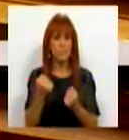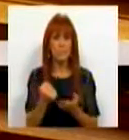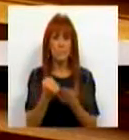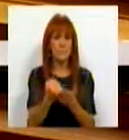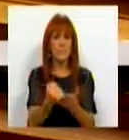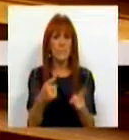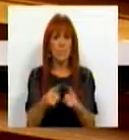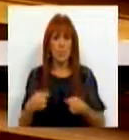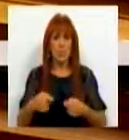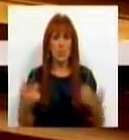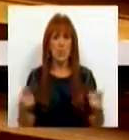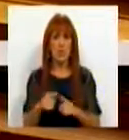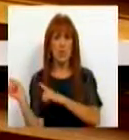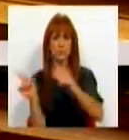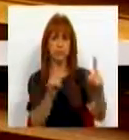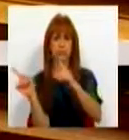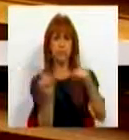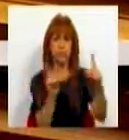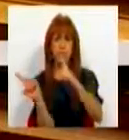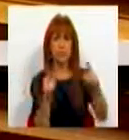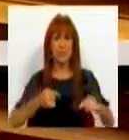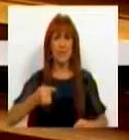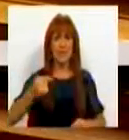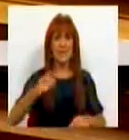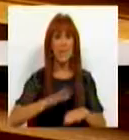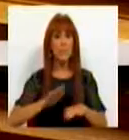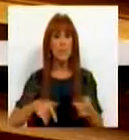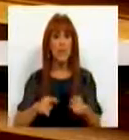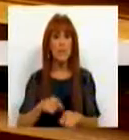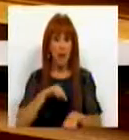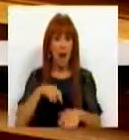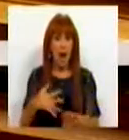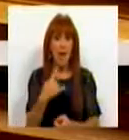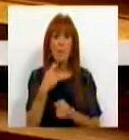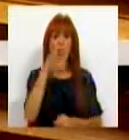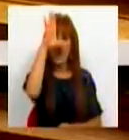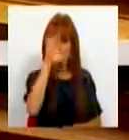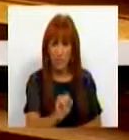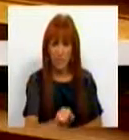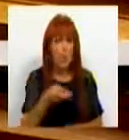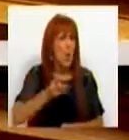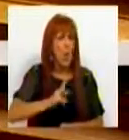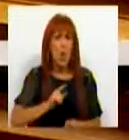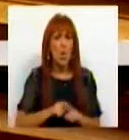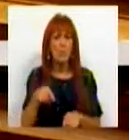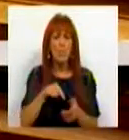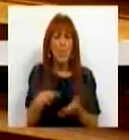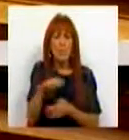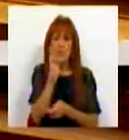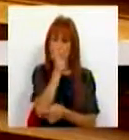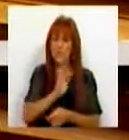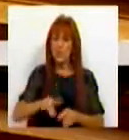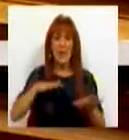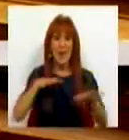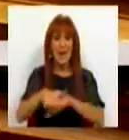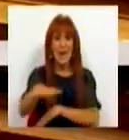suportar os custos das locações diárias. É por isso oportuno questionar o Governo. Qual é o ponto de situação da implementação